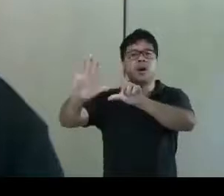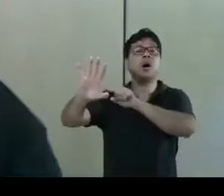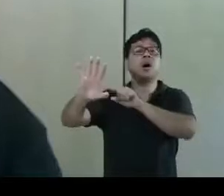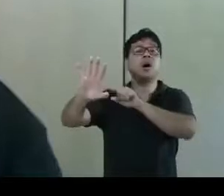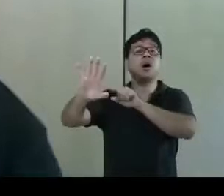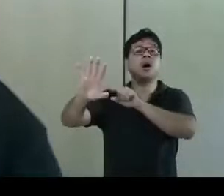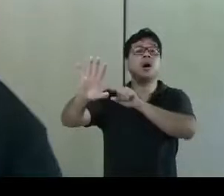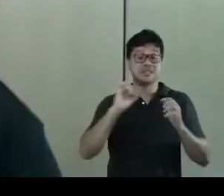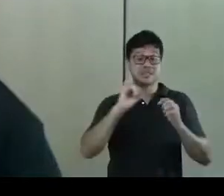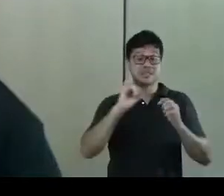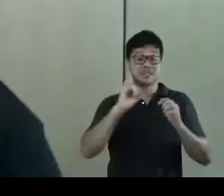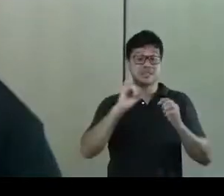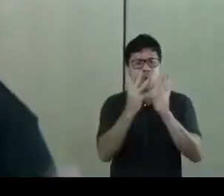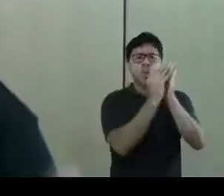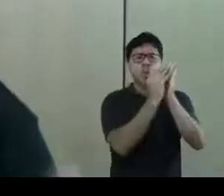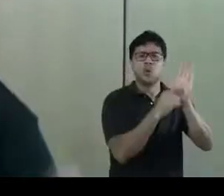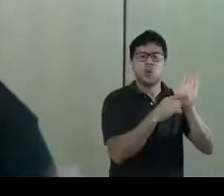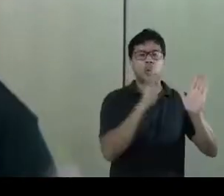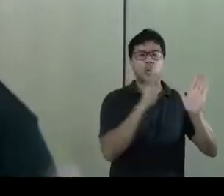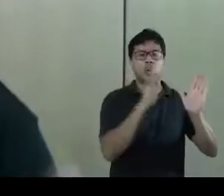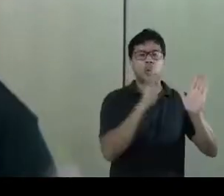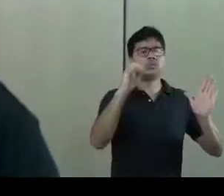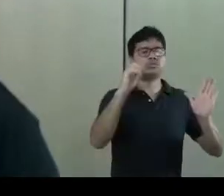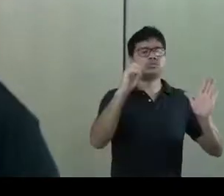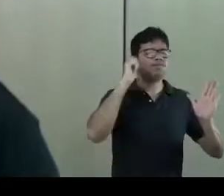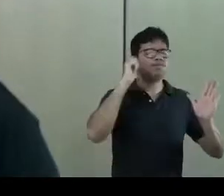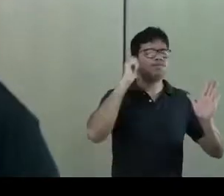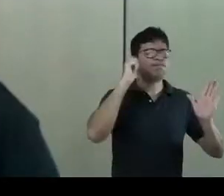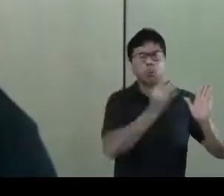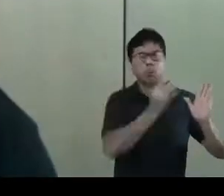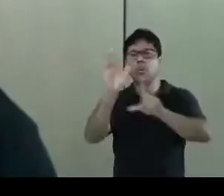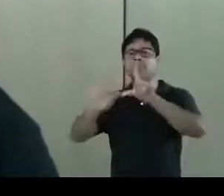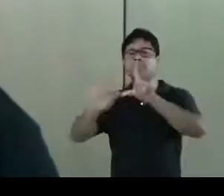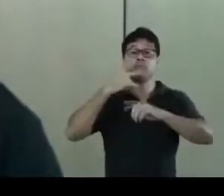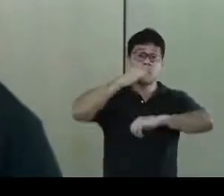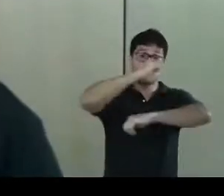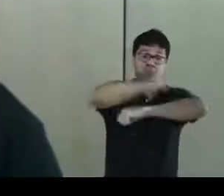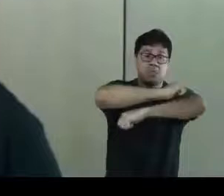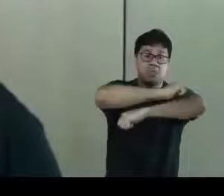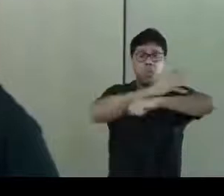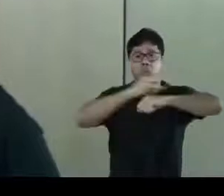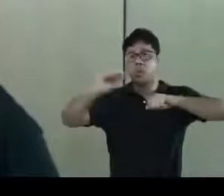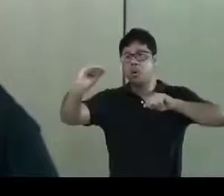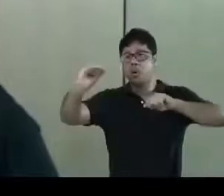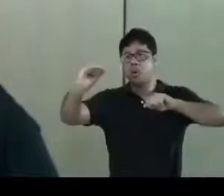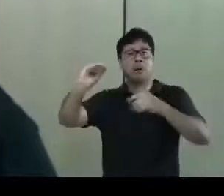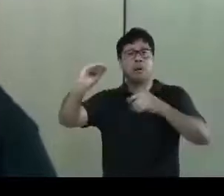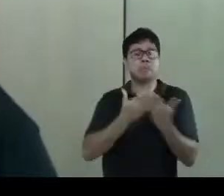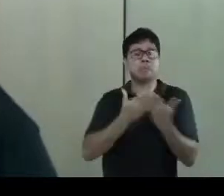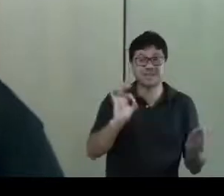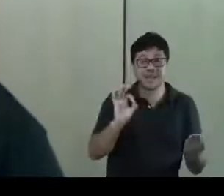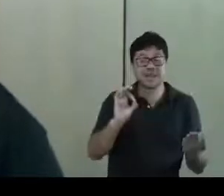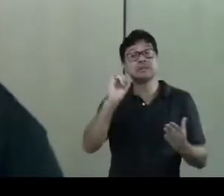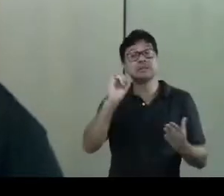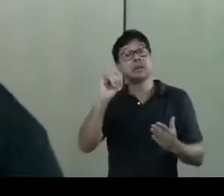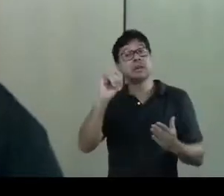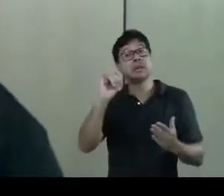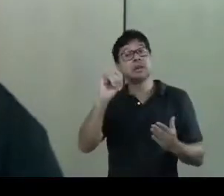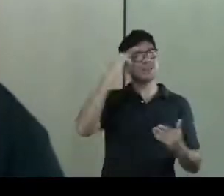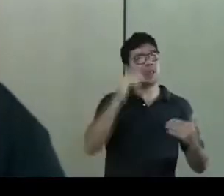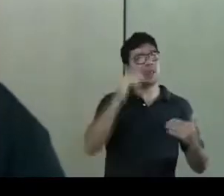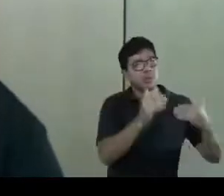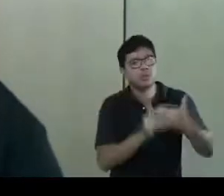trabalhar esse conteúdo riquíssimo do ponto de vista da digitalização é efetivamente trabalhar